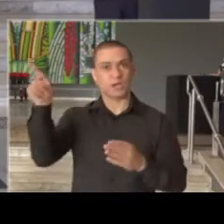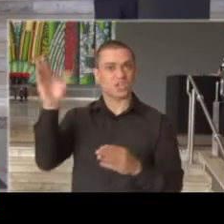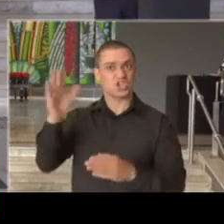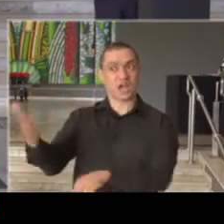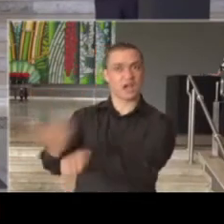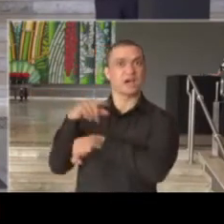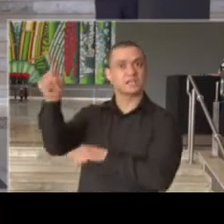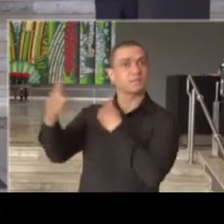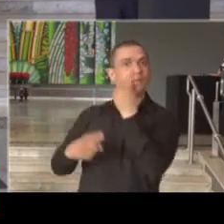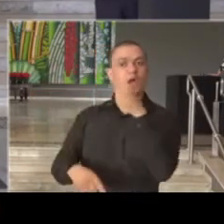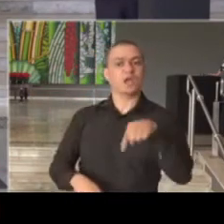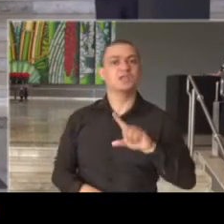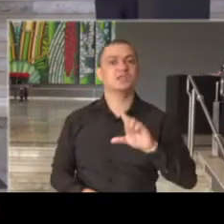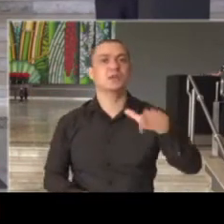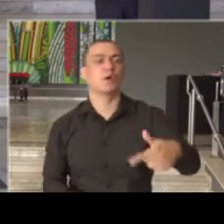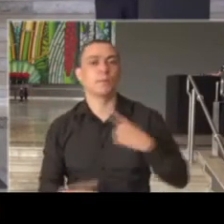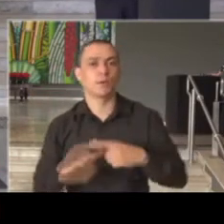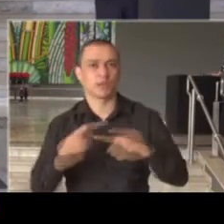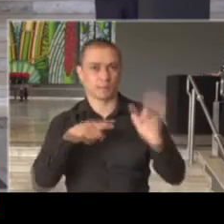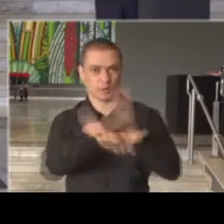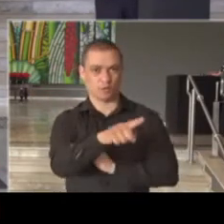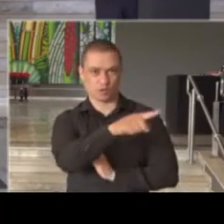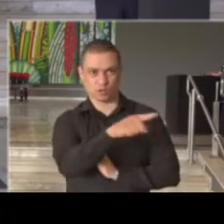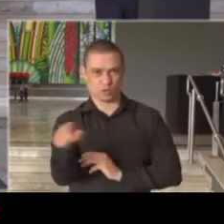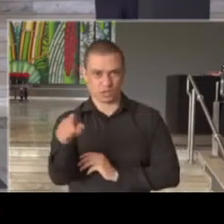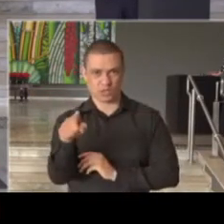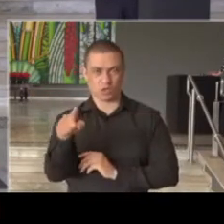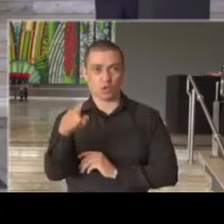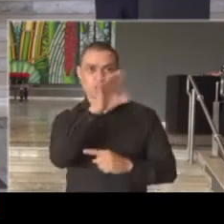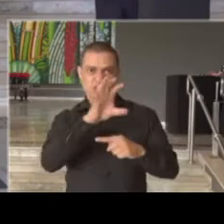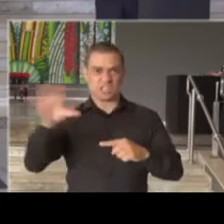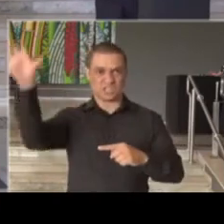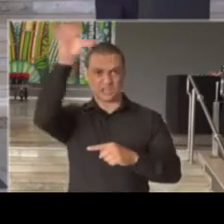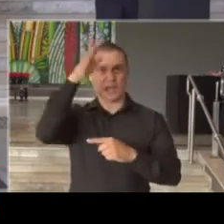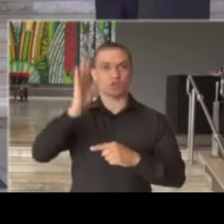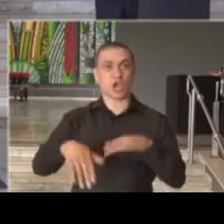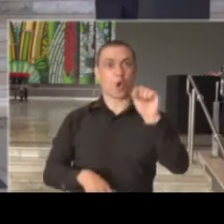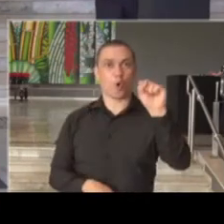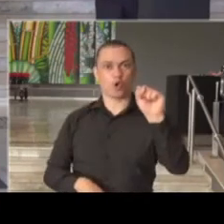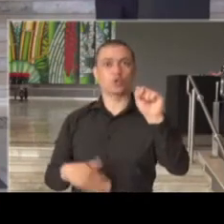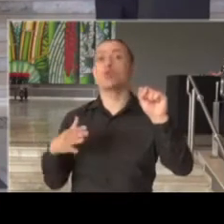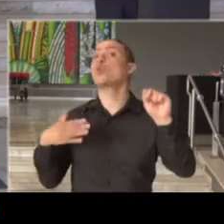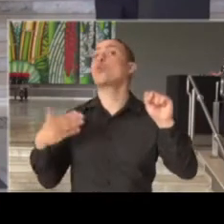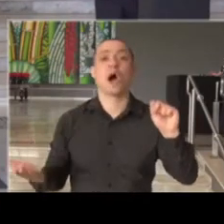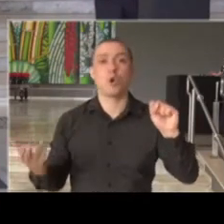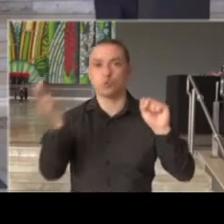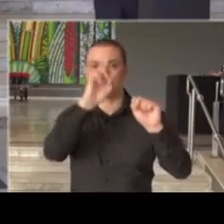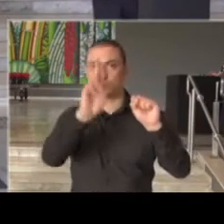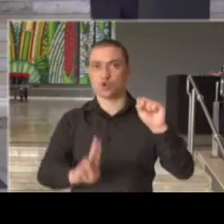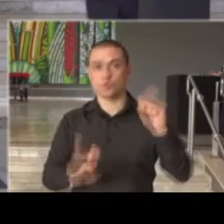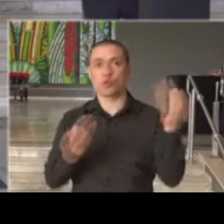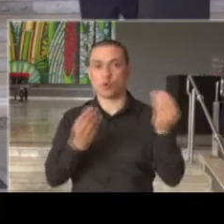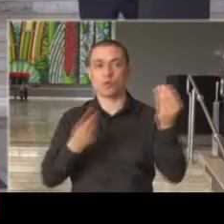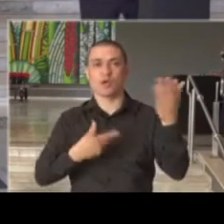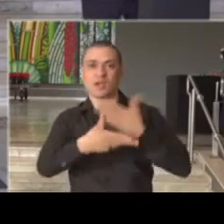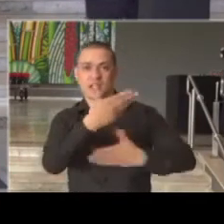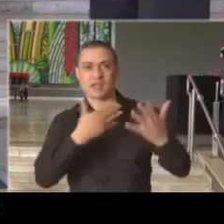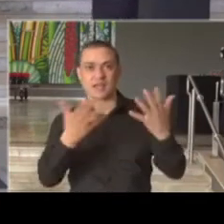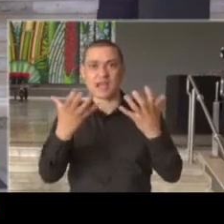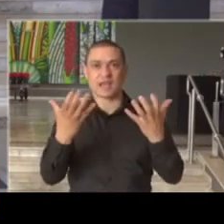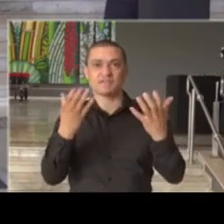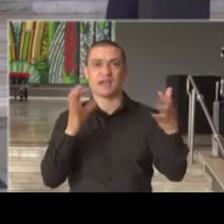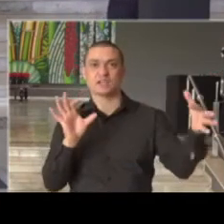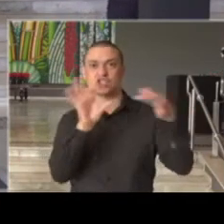começar antes? E aqui eu queria forçar, você falou dos estados, se já tem 8 estados, quais são esses estados e como vai